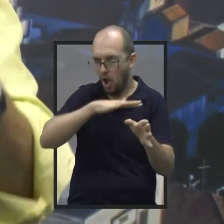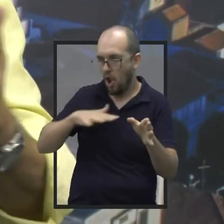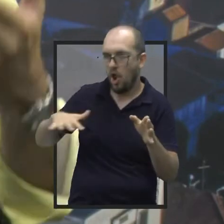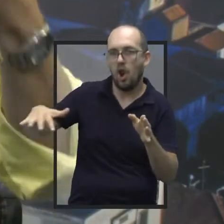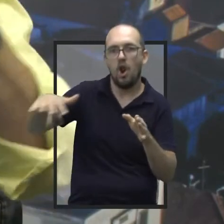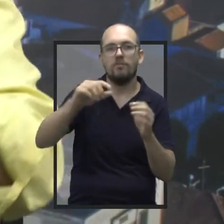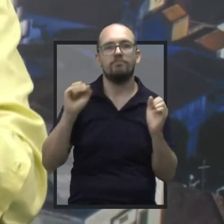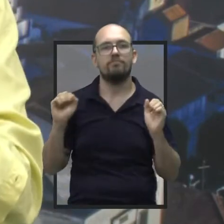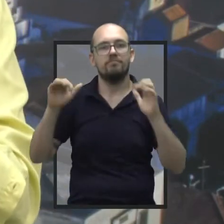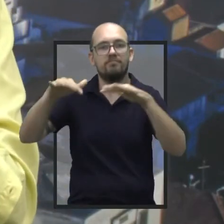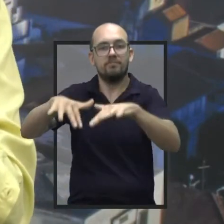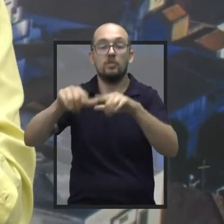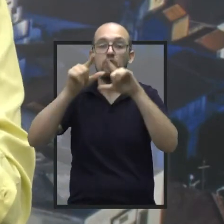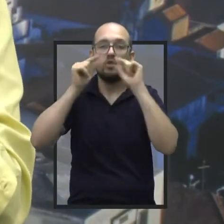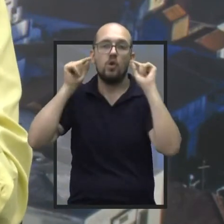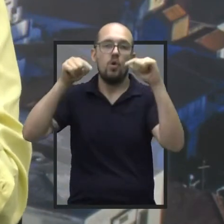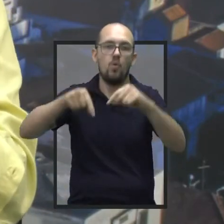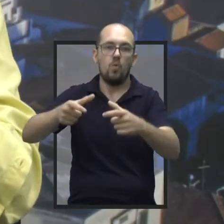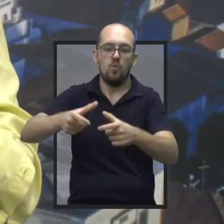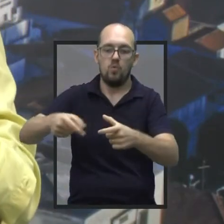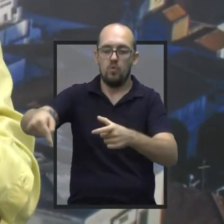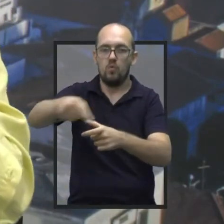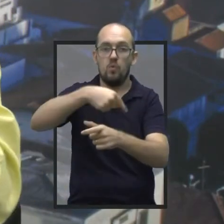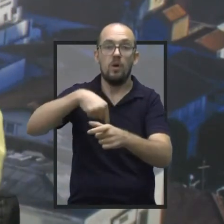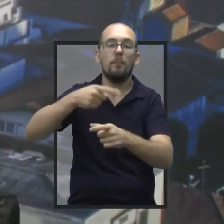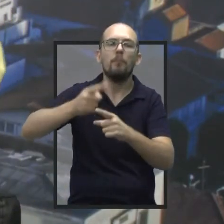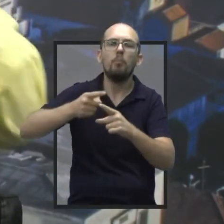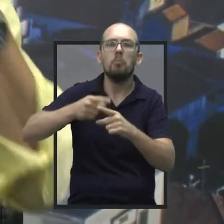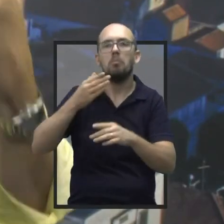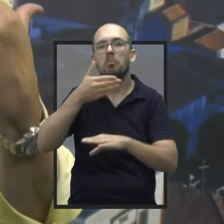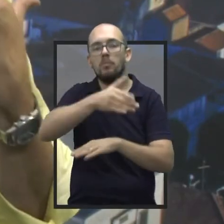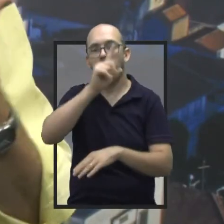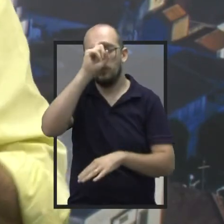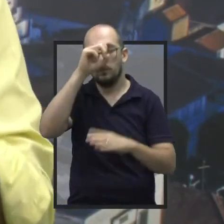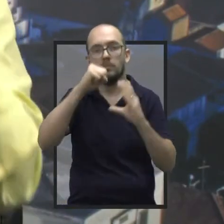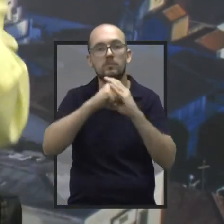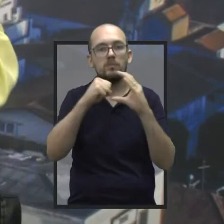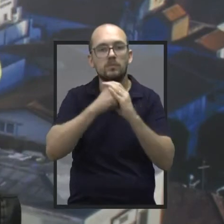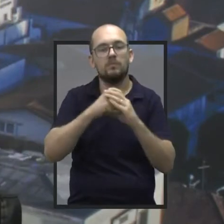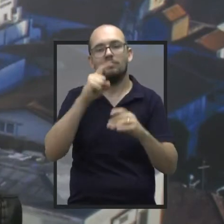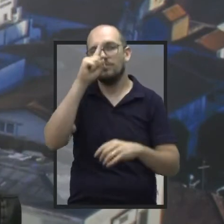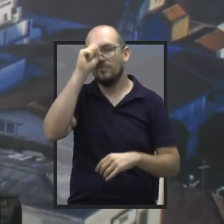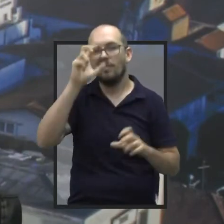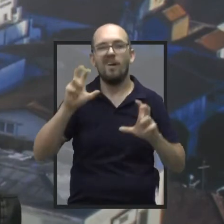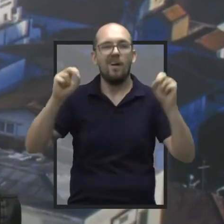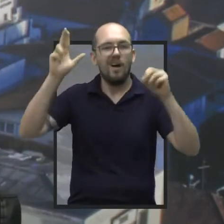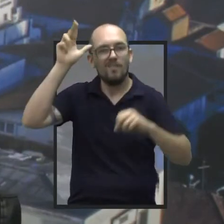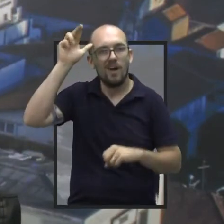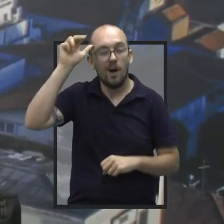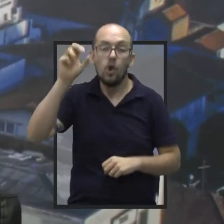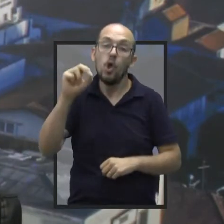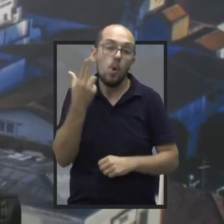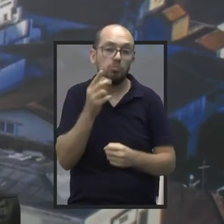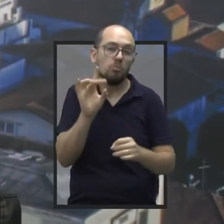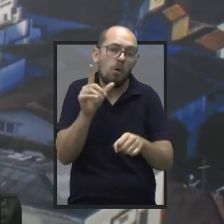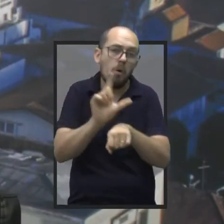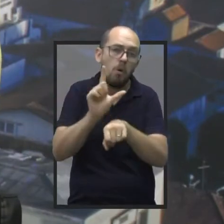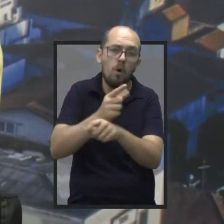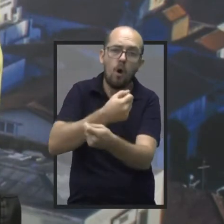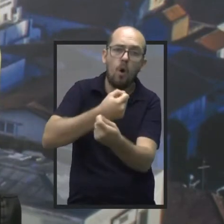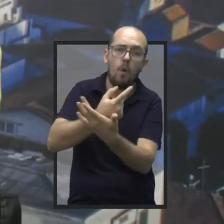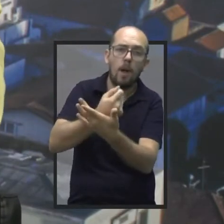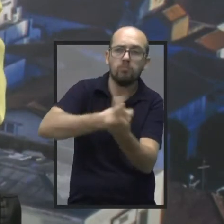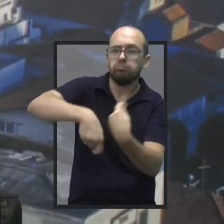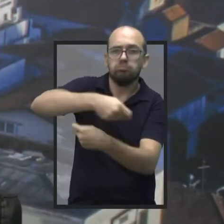a população vem para Jaú, vem muitas vezes para ser atendida na Santa Casa, para ser atendida no Amaral Carvalho, mas vem muitas vezes para o nosso comércio. E a gente fortalecendo o